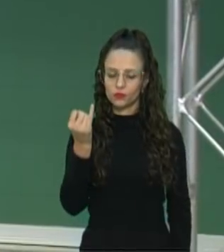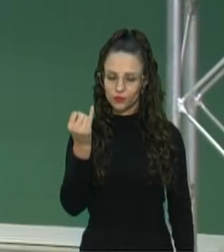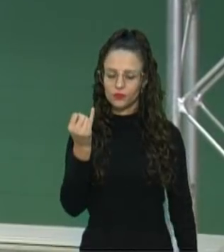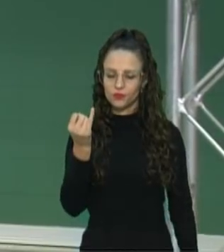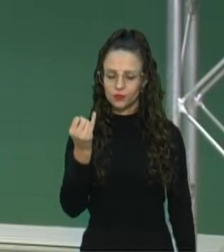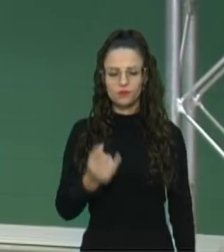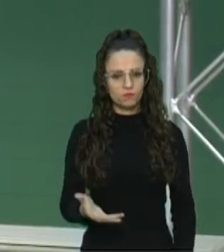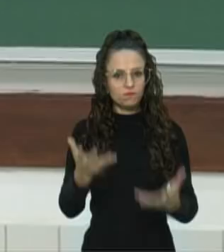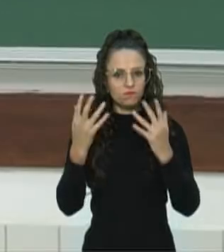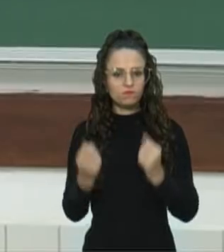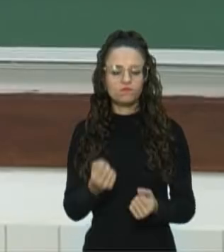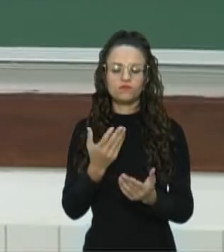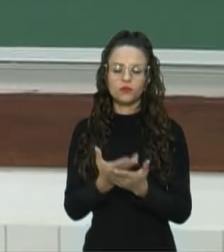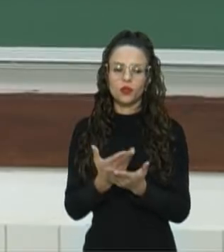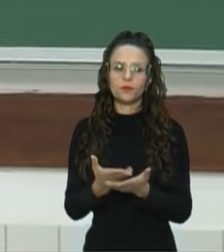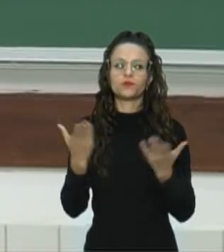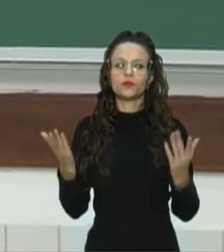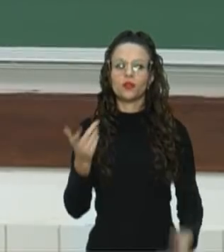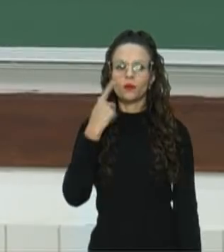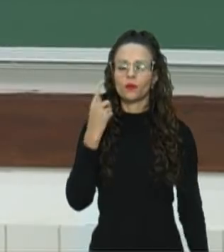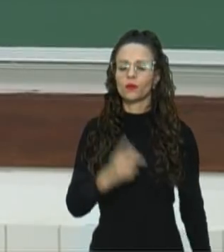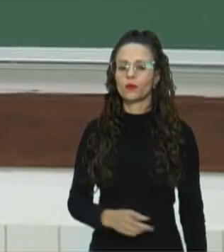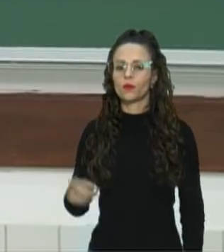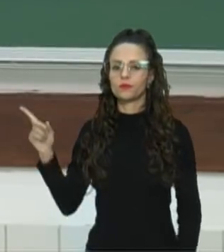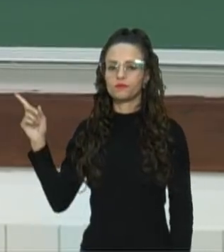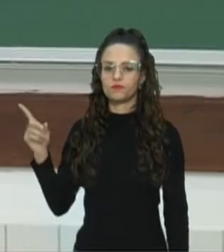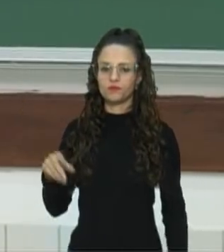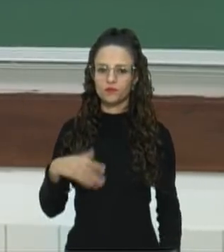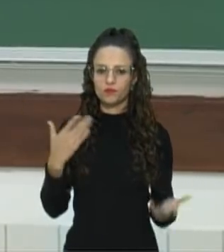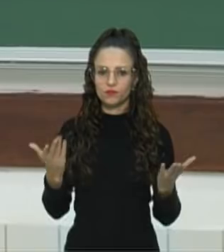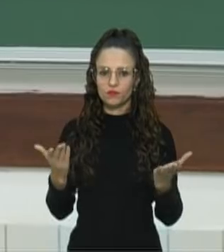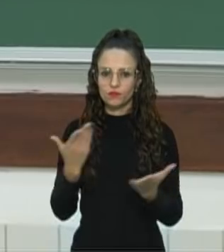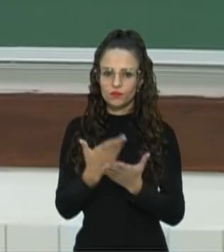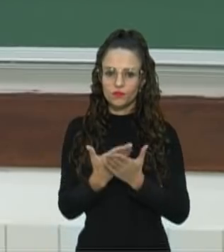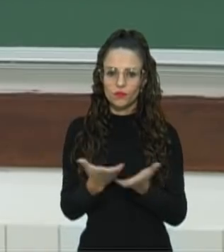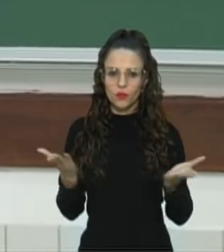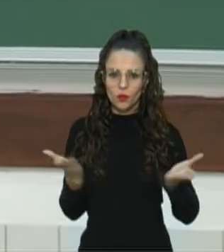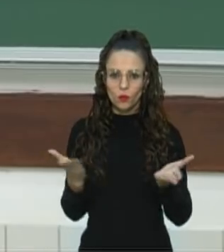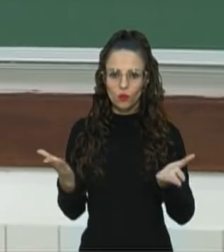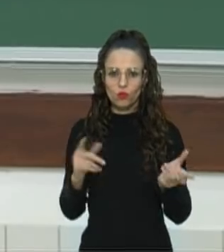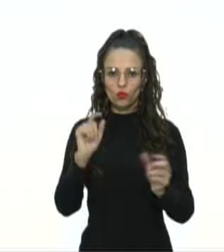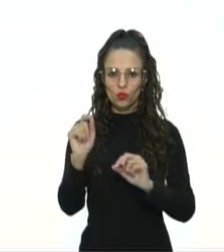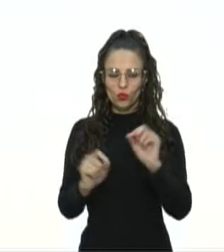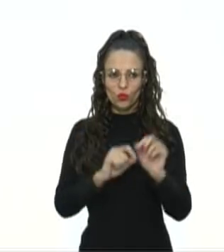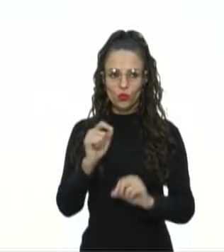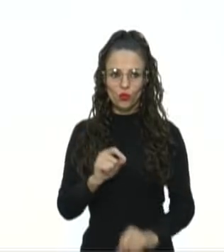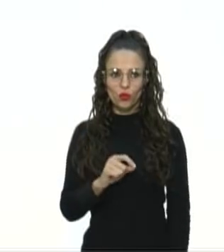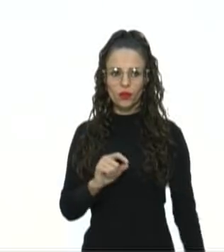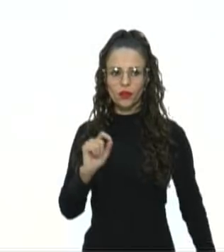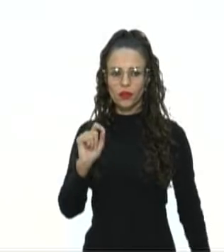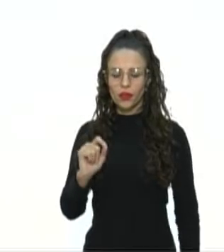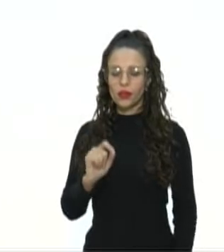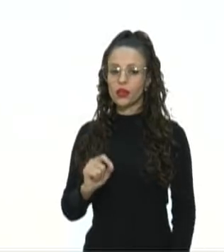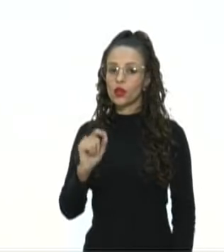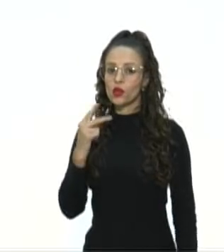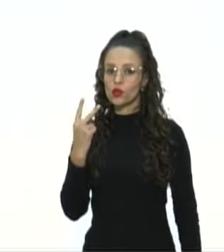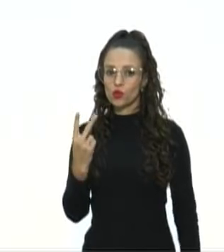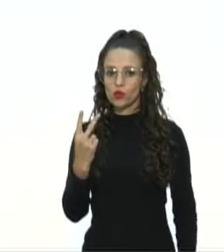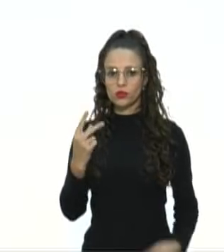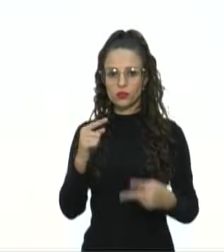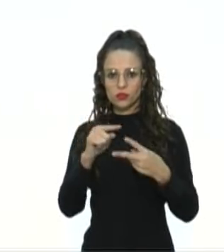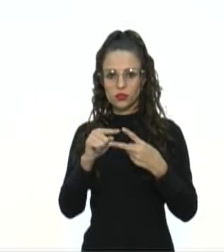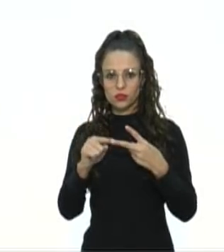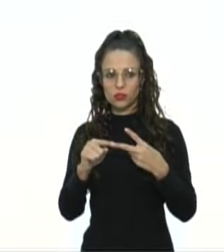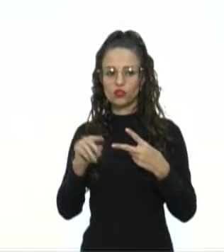E bora para a nossa aula, né? Então, como vocês podem ver aqui, nós temos na aula de hoje, são duas atividades distintas, né? São duas